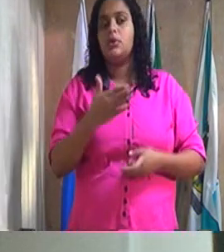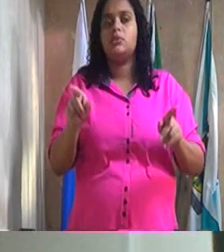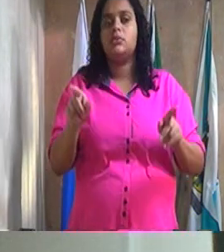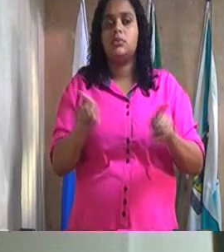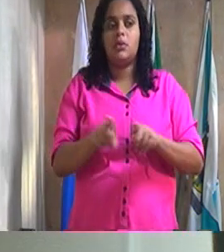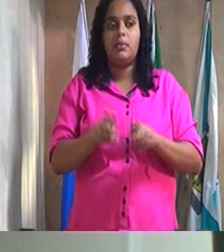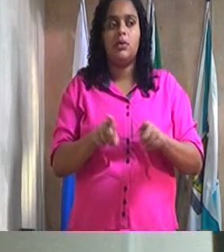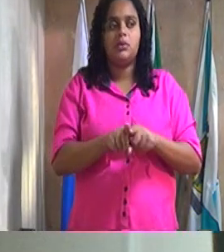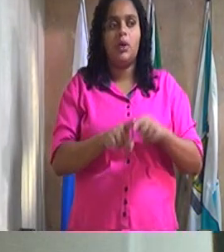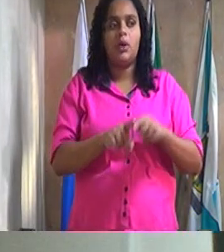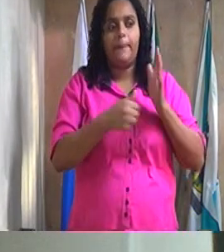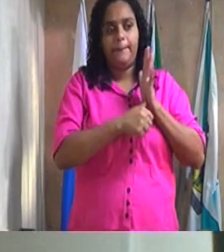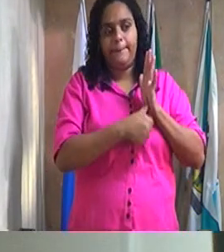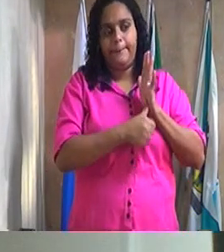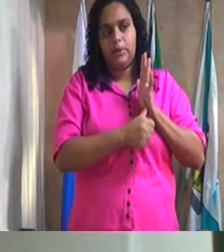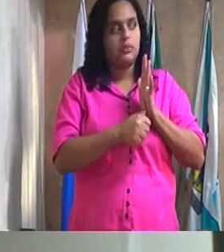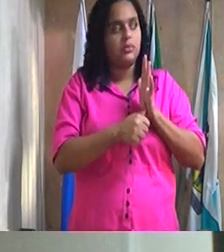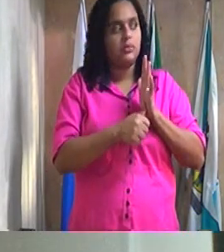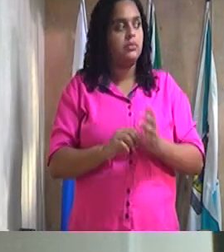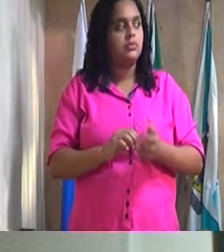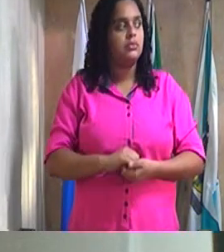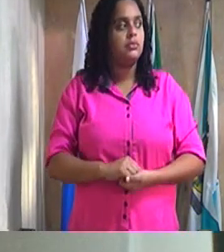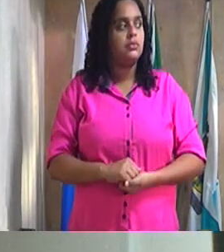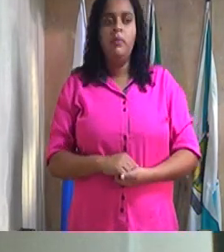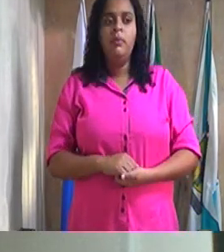no painel, vereador.